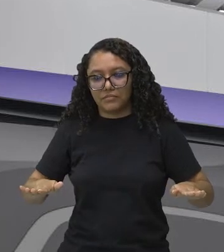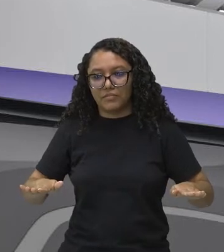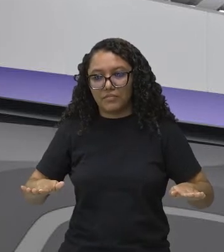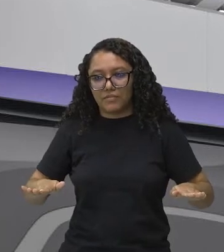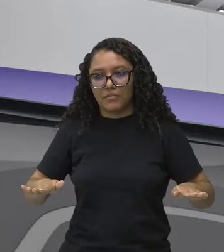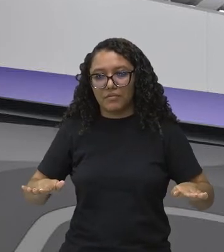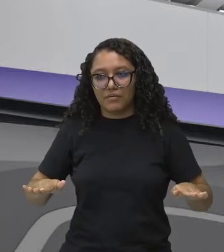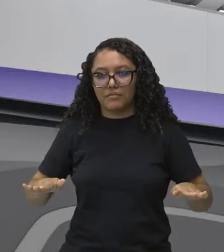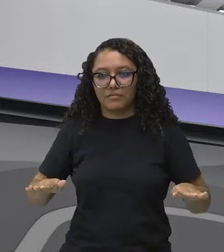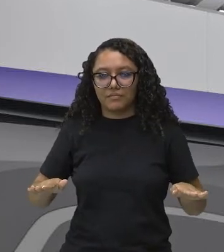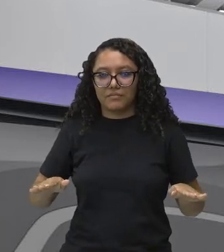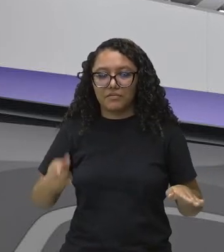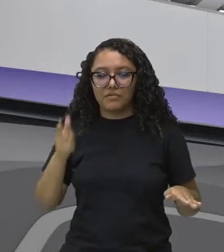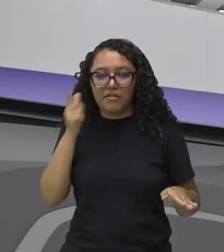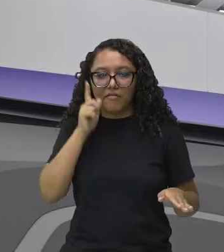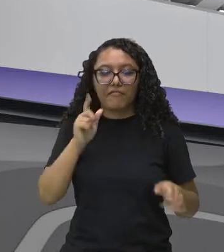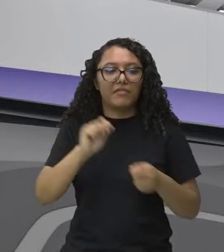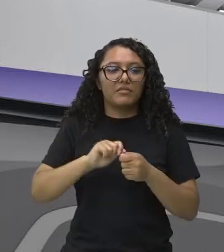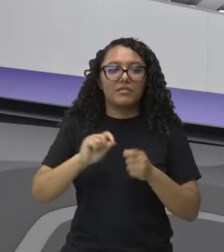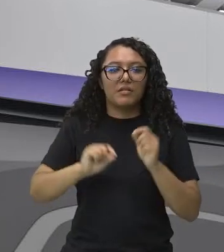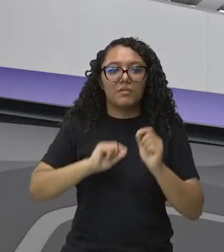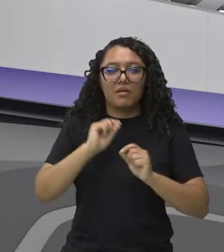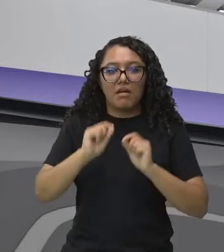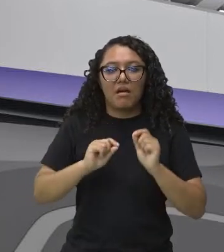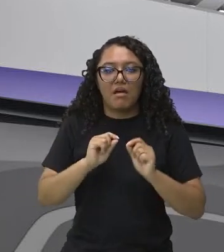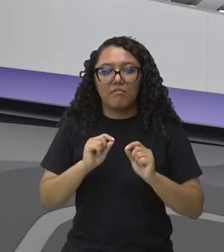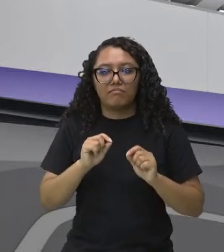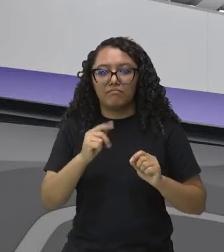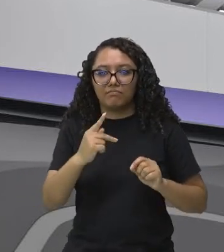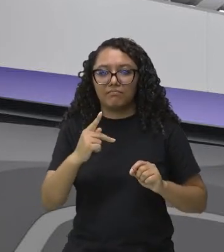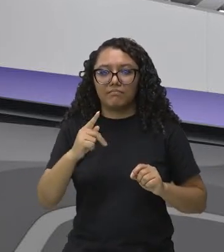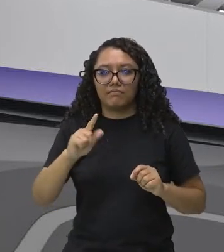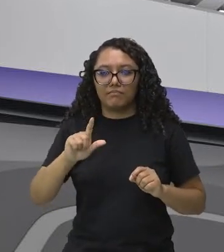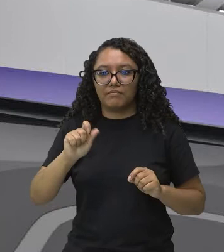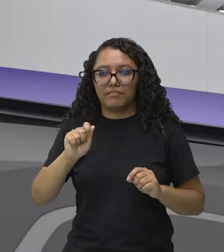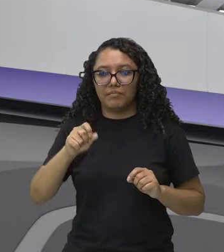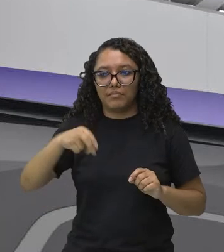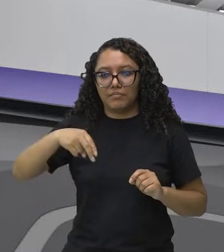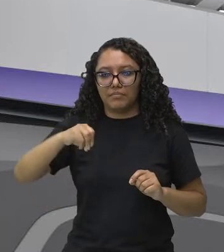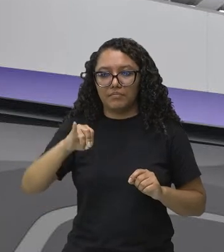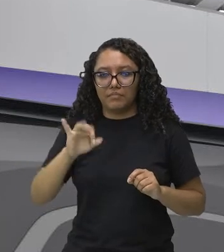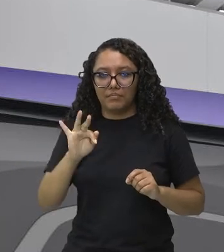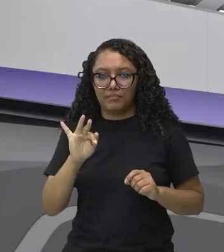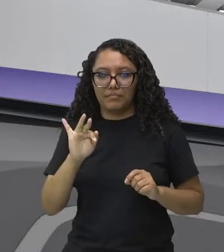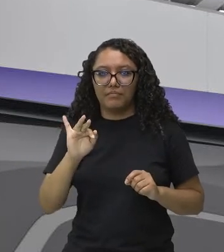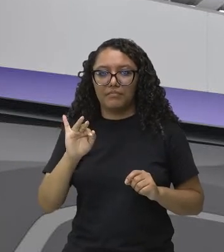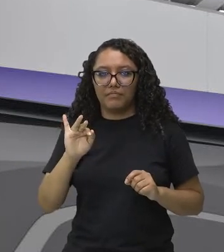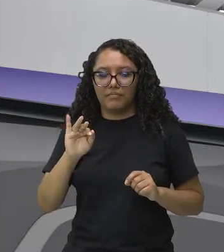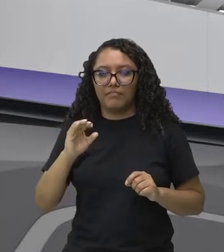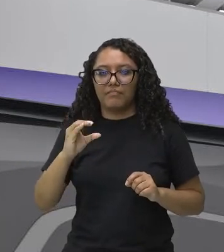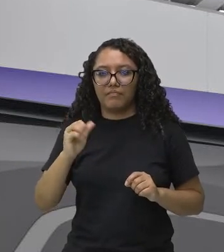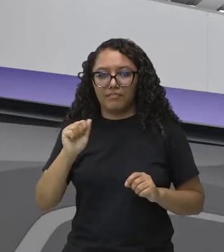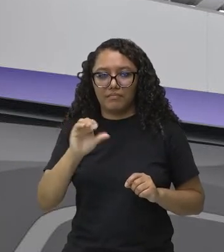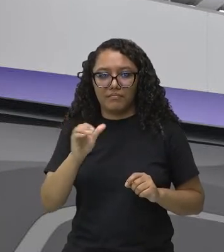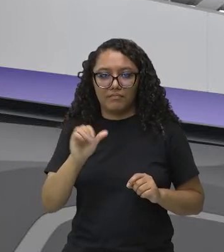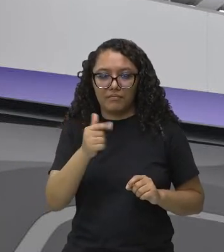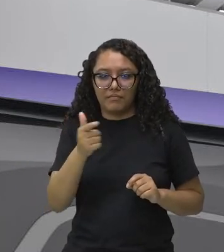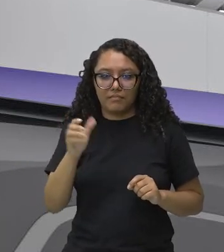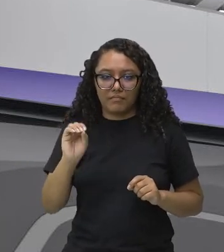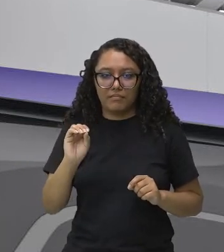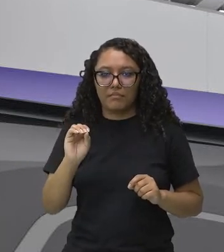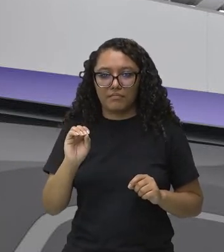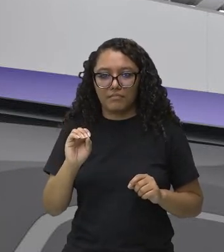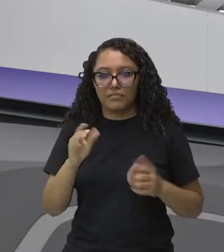né? Você está planificando aquela caixa, né? Então veja, o que era uma caixa, né, com as